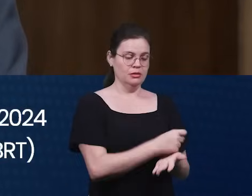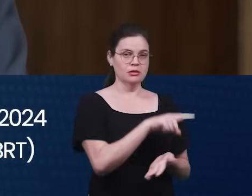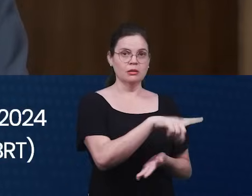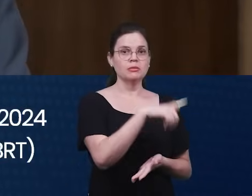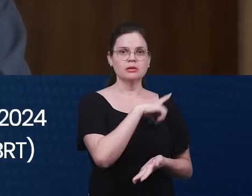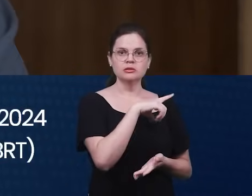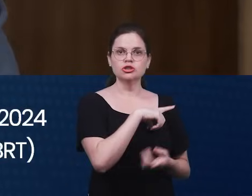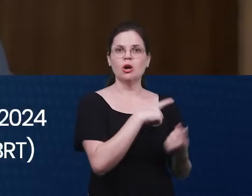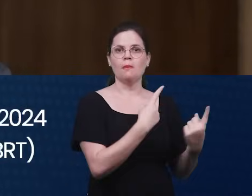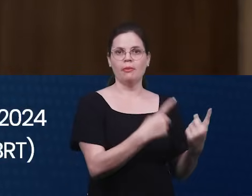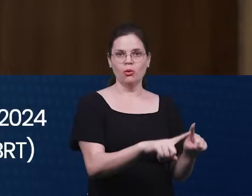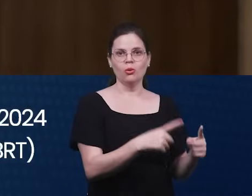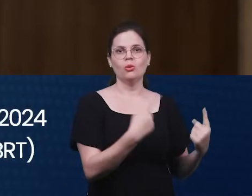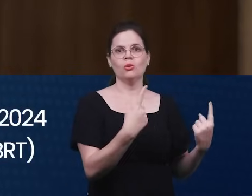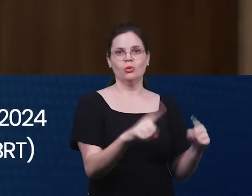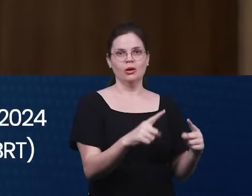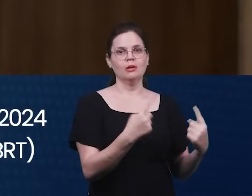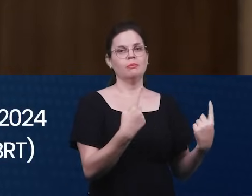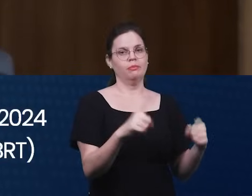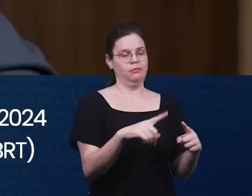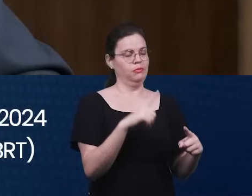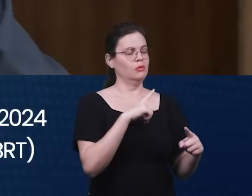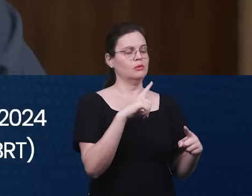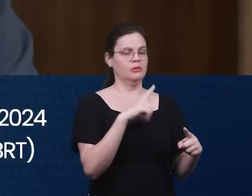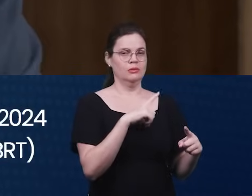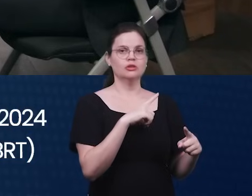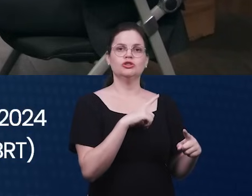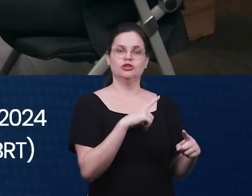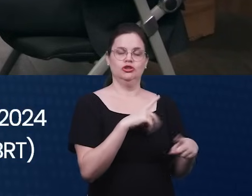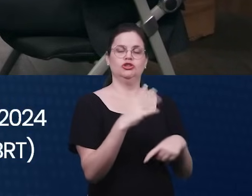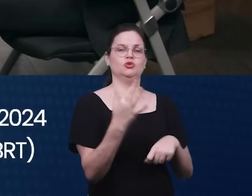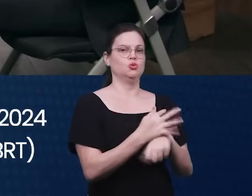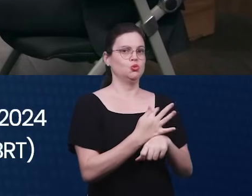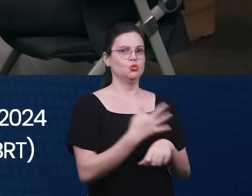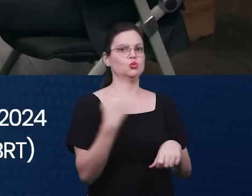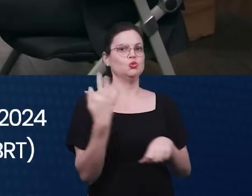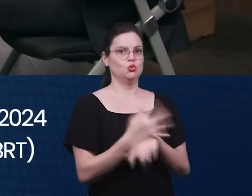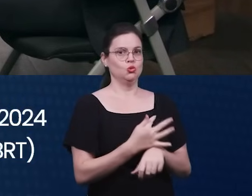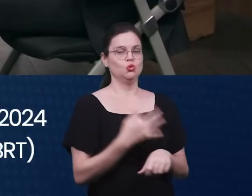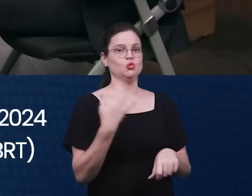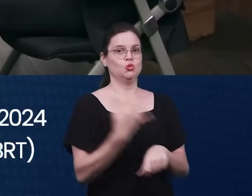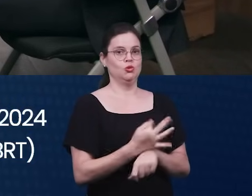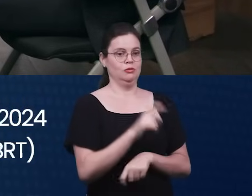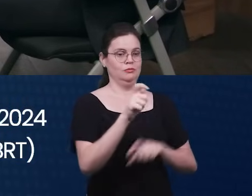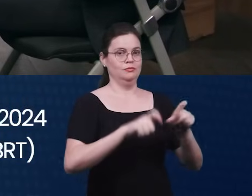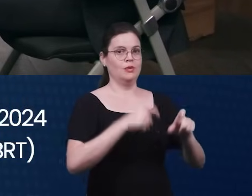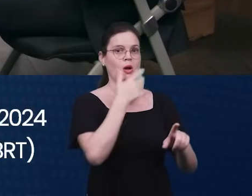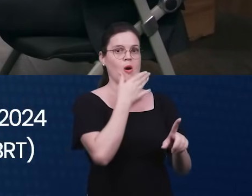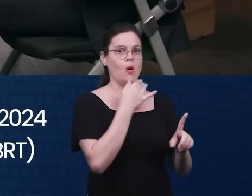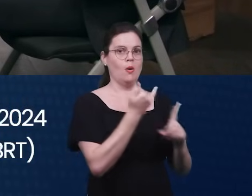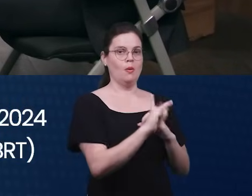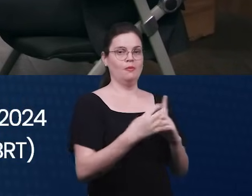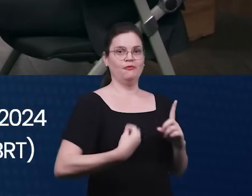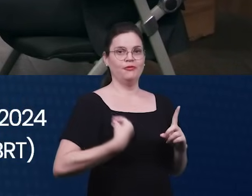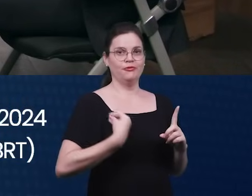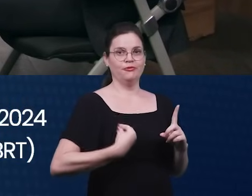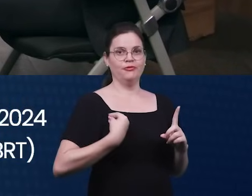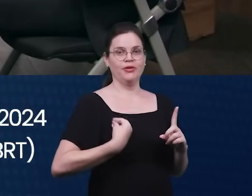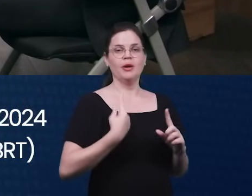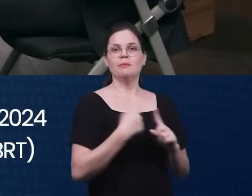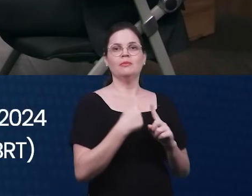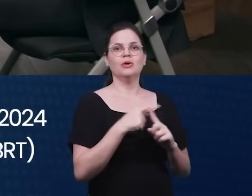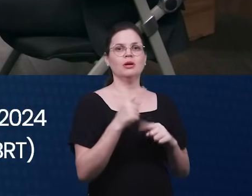dougas as grandes oposições os enfrentamentos que os profetas viveram cujo